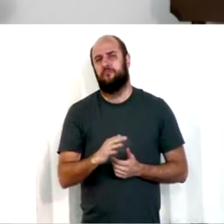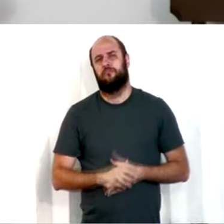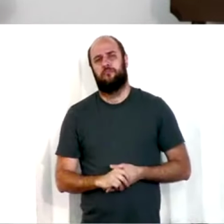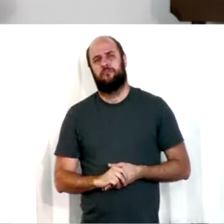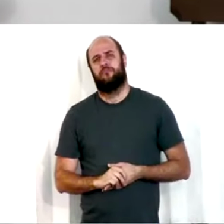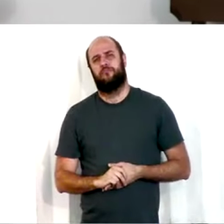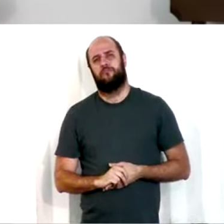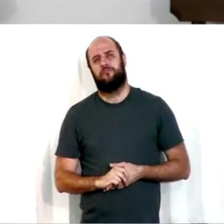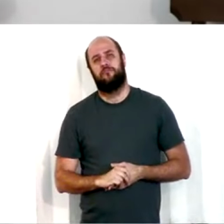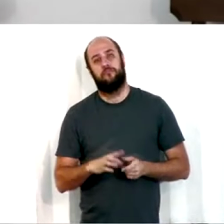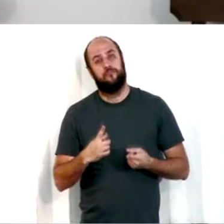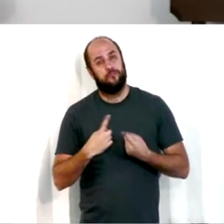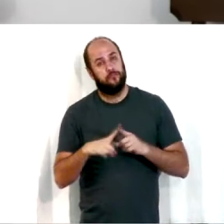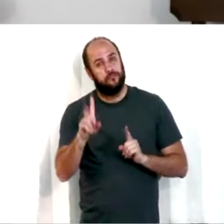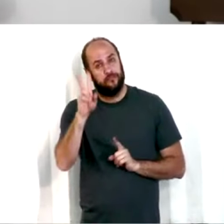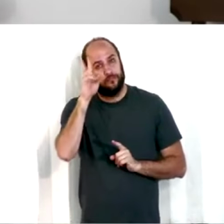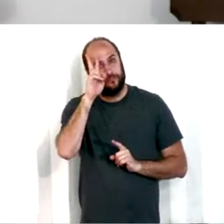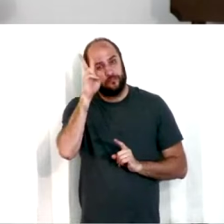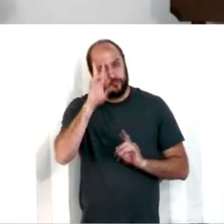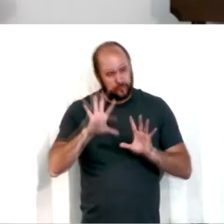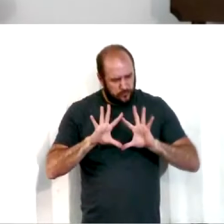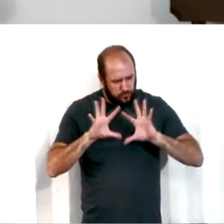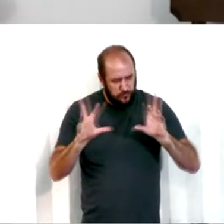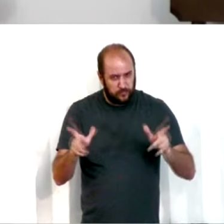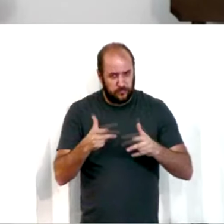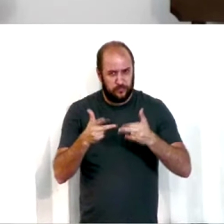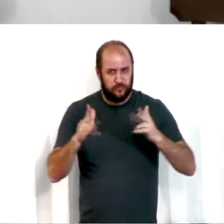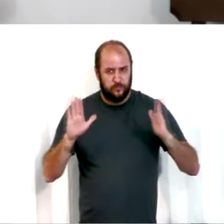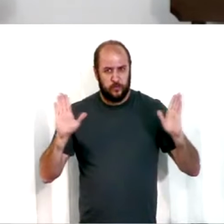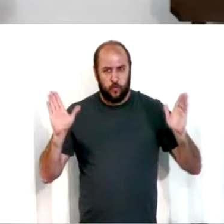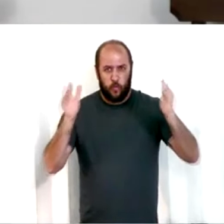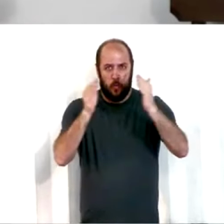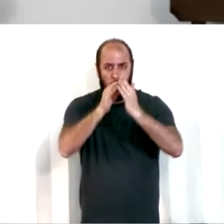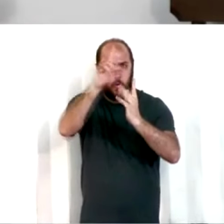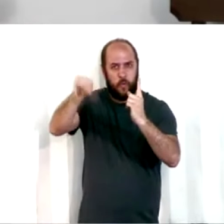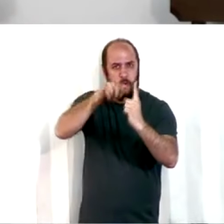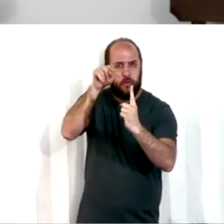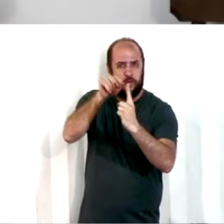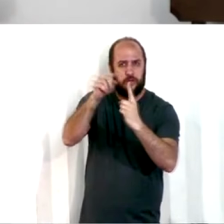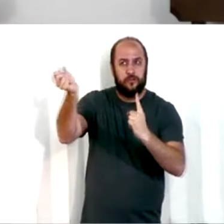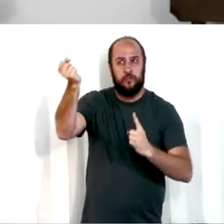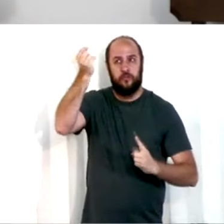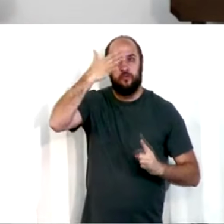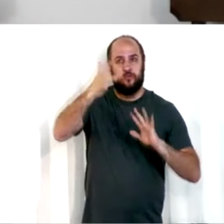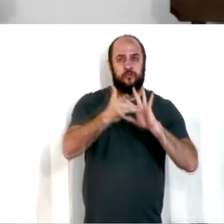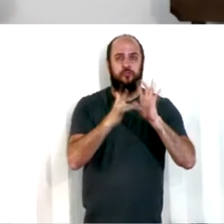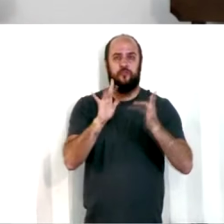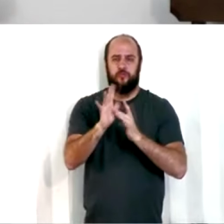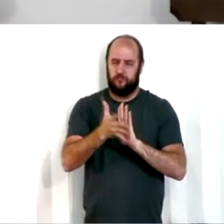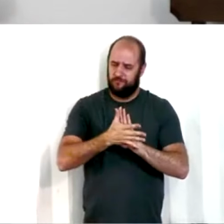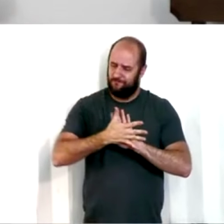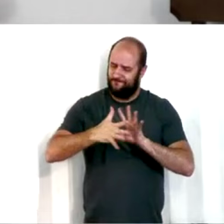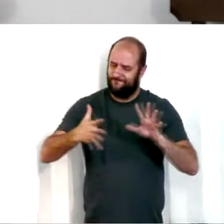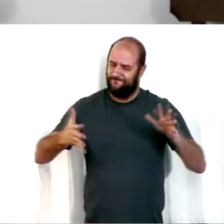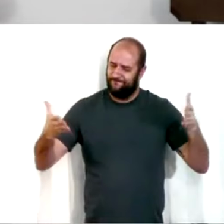Contanto que todas essas coisas sirvam o propósito de fazer a luz de Cristo brilhar ainda